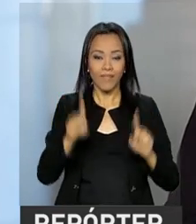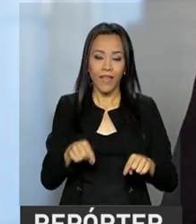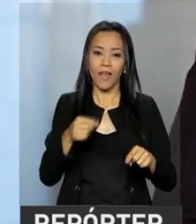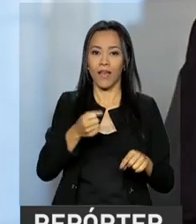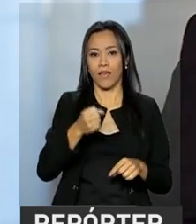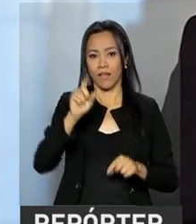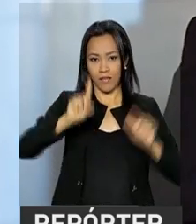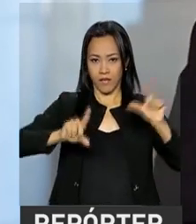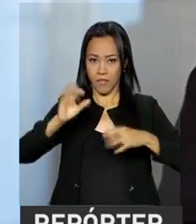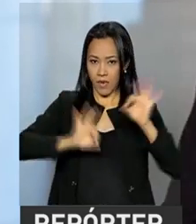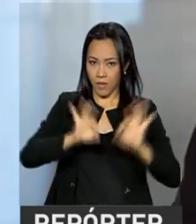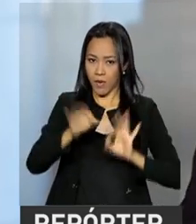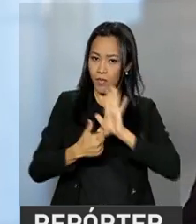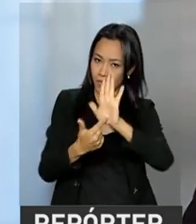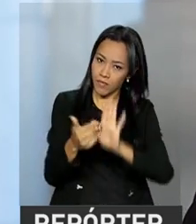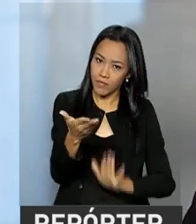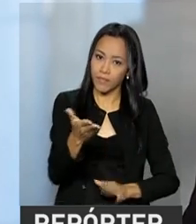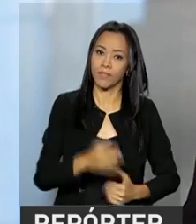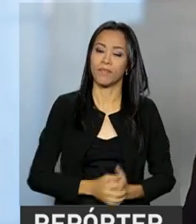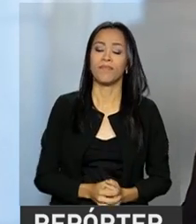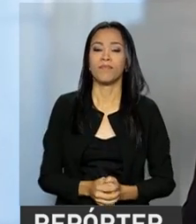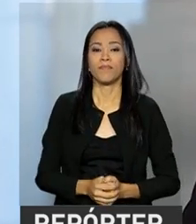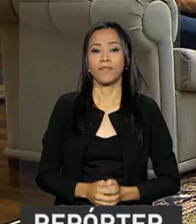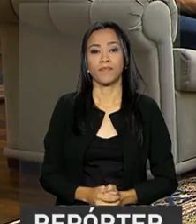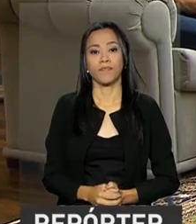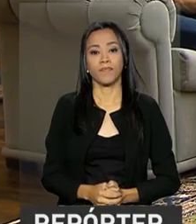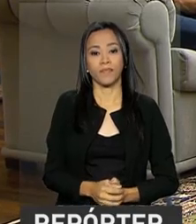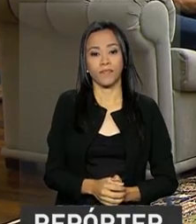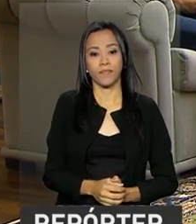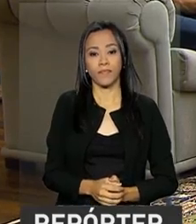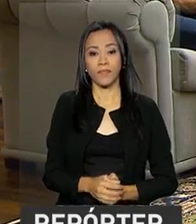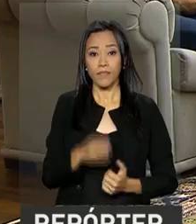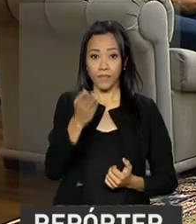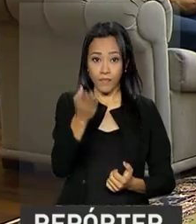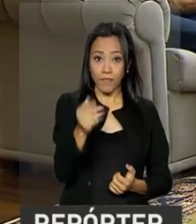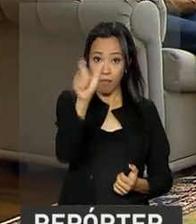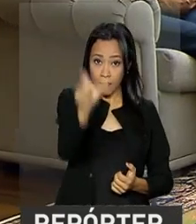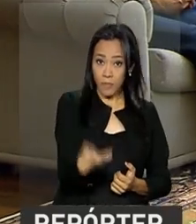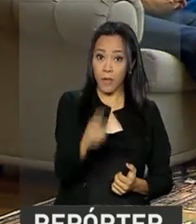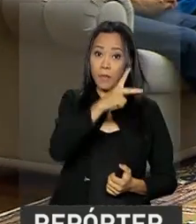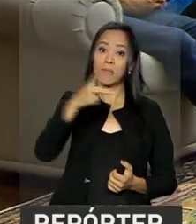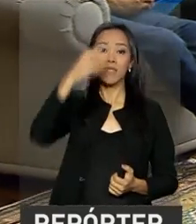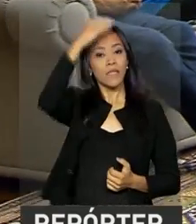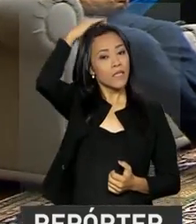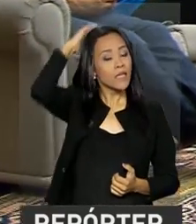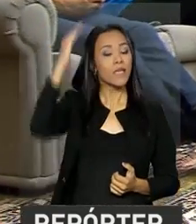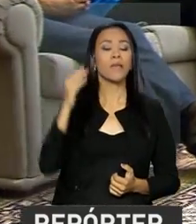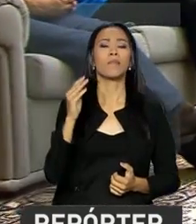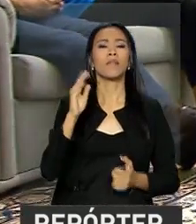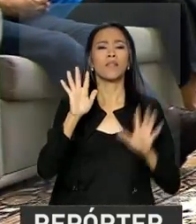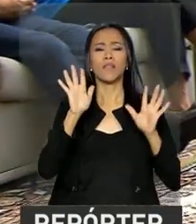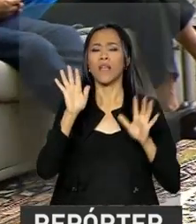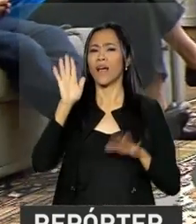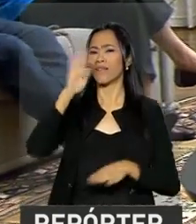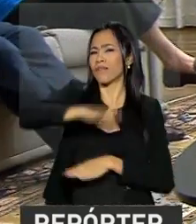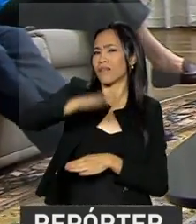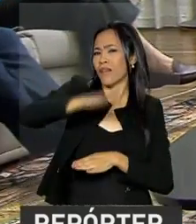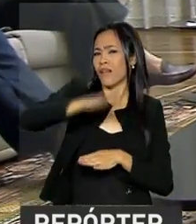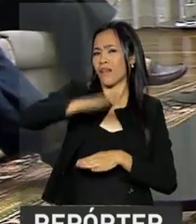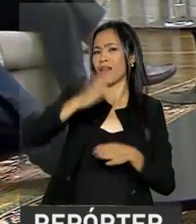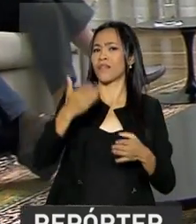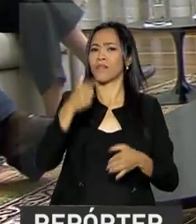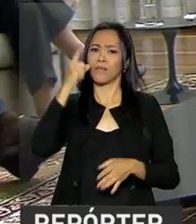a TV NBR preparou vamos ver o presidente mich receu Noal da tarde no Palácio da